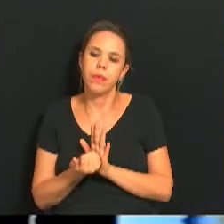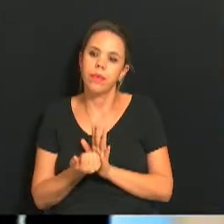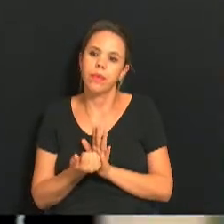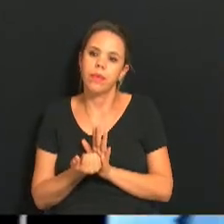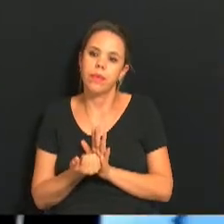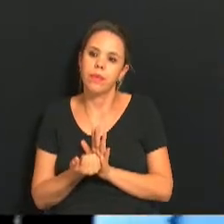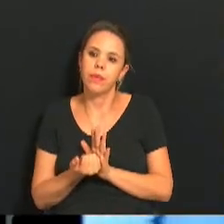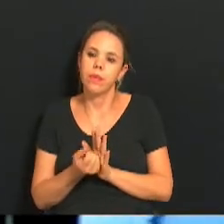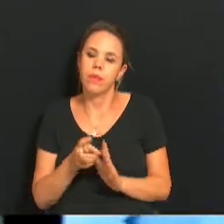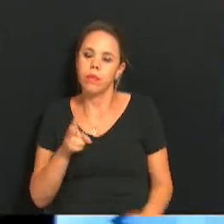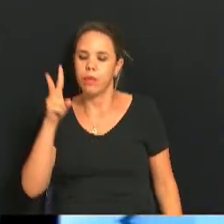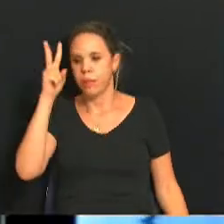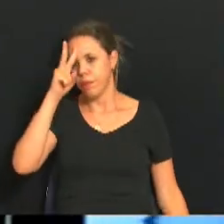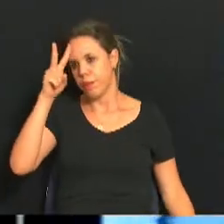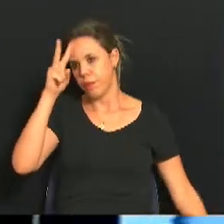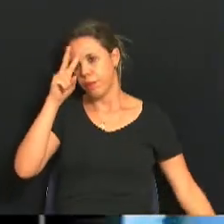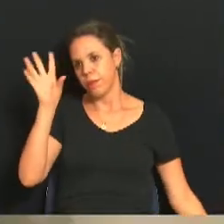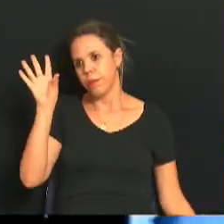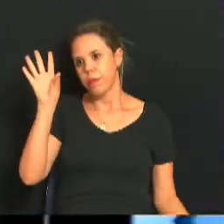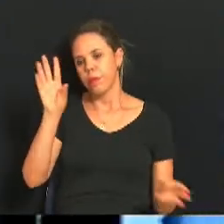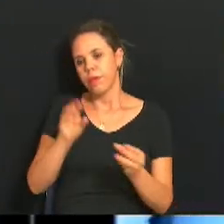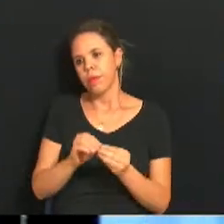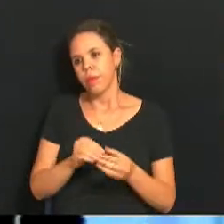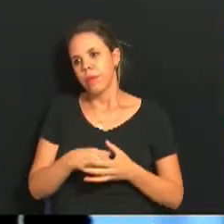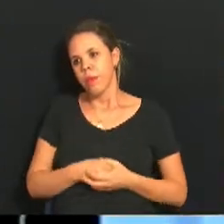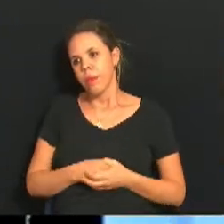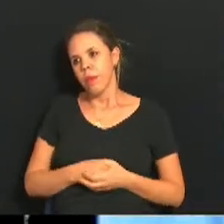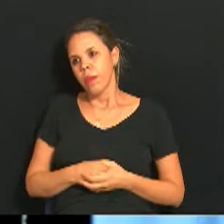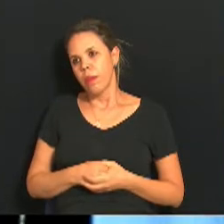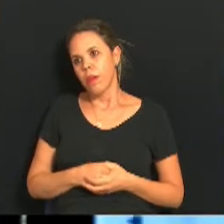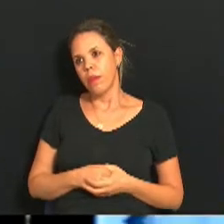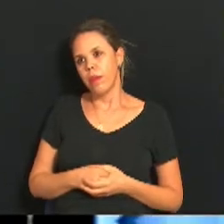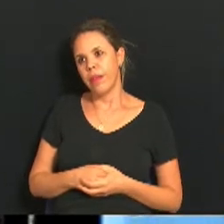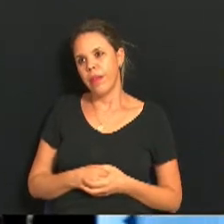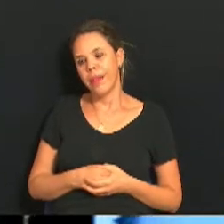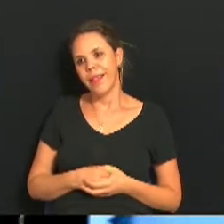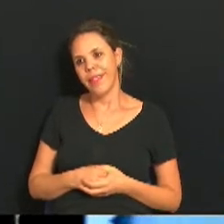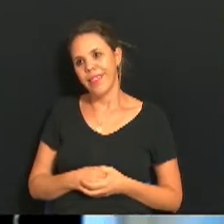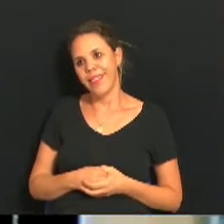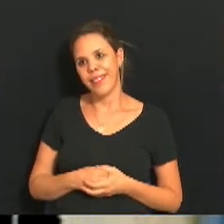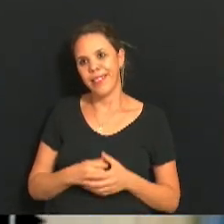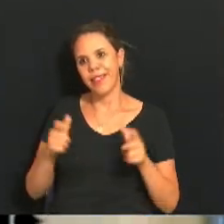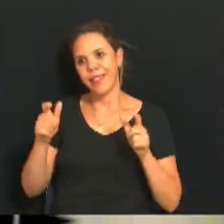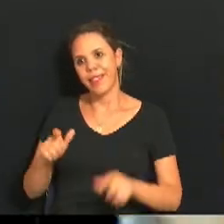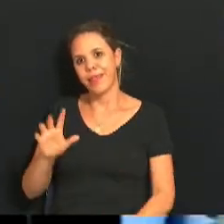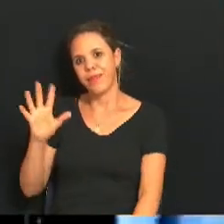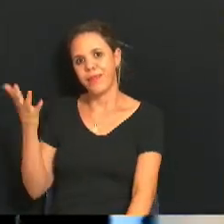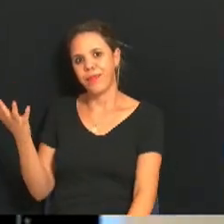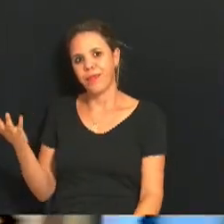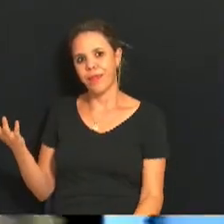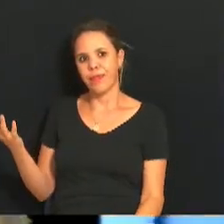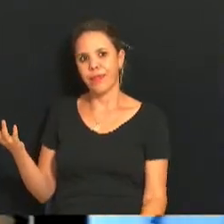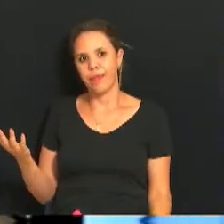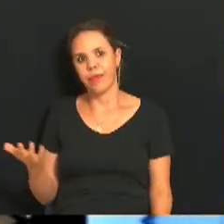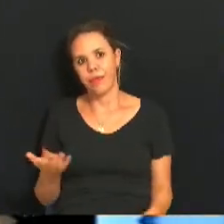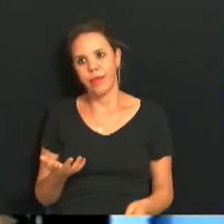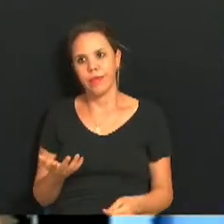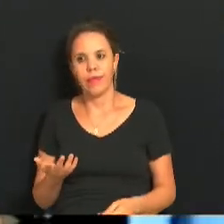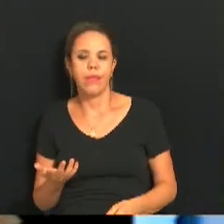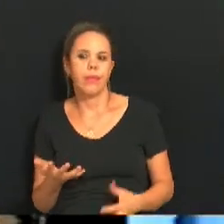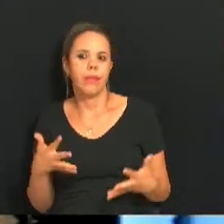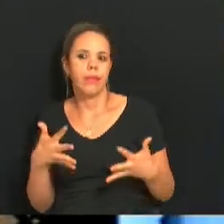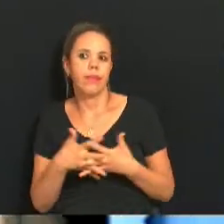vou falar linhas Gerais né para que a gente entenda tá alguém da onde surgiu esta